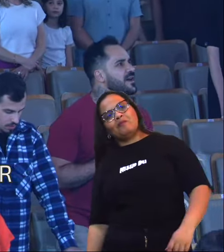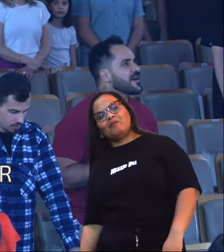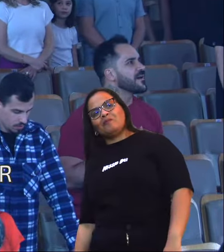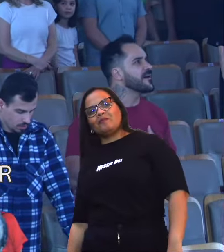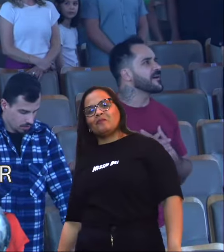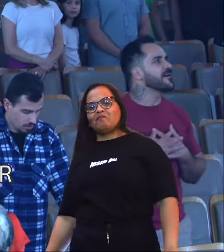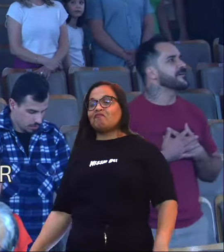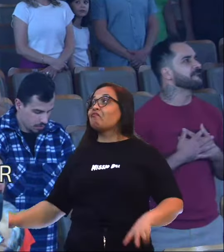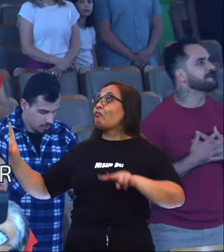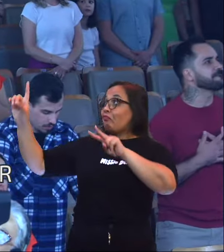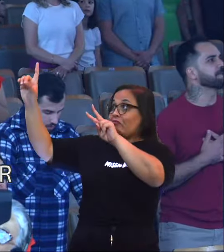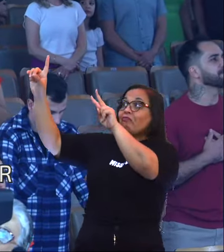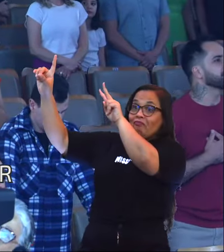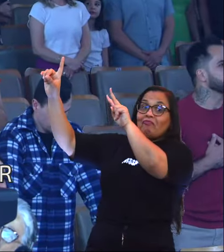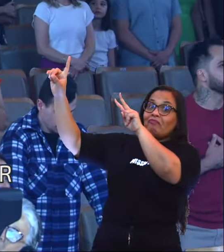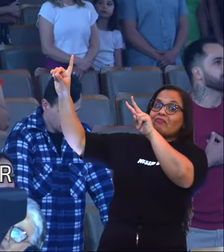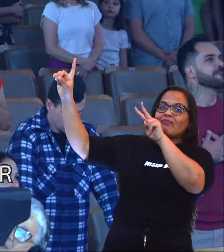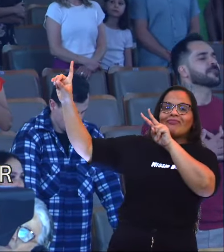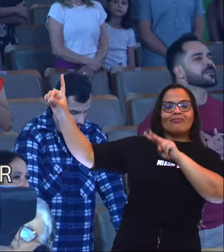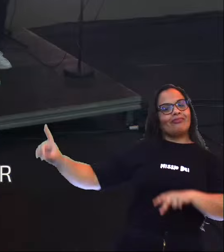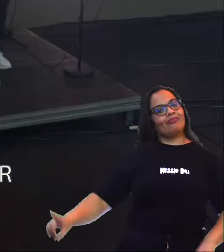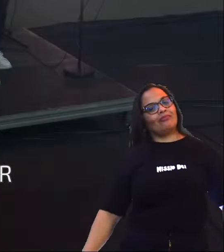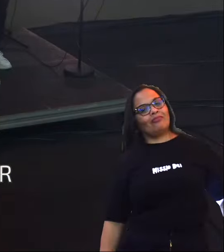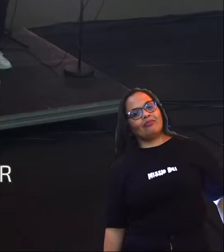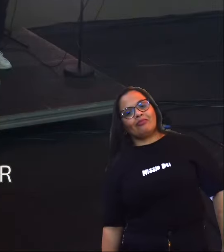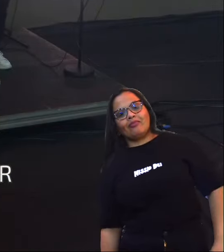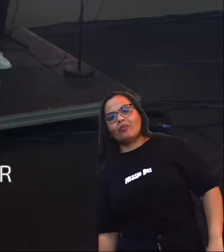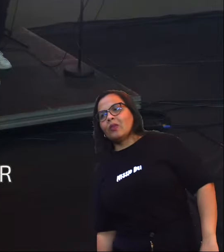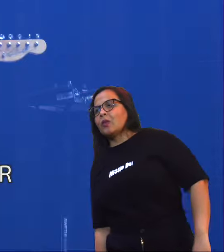a olhar pra Ele. Vamos cantar.